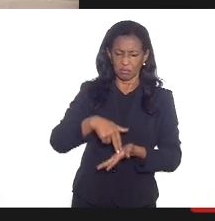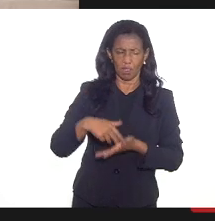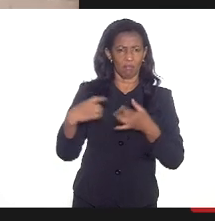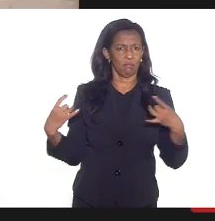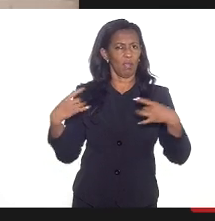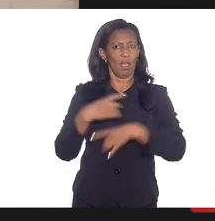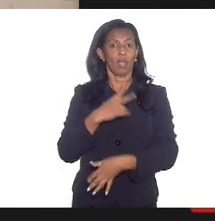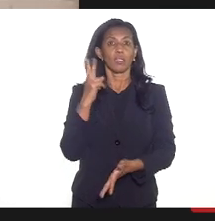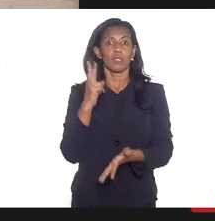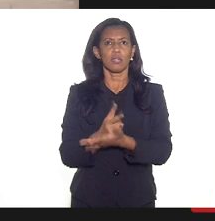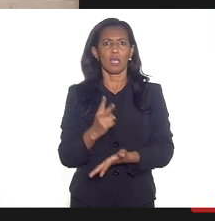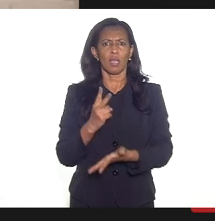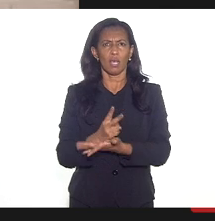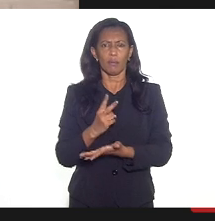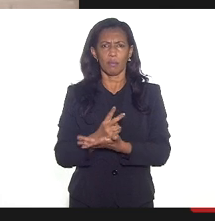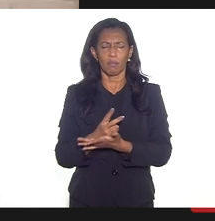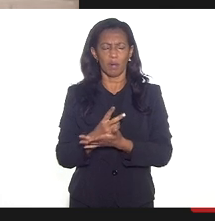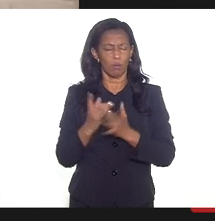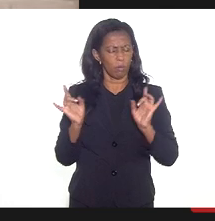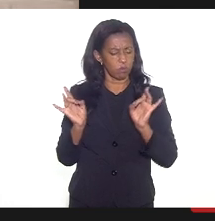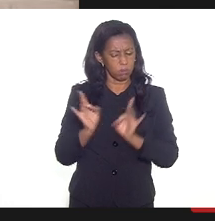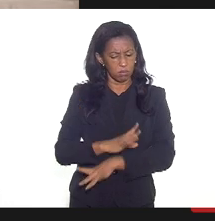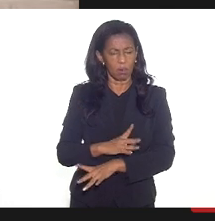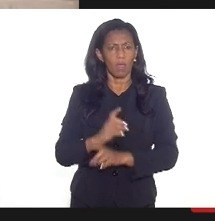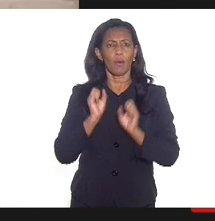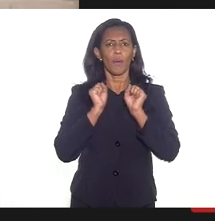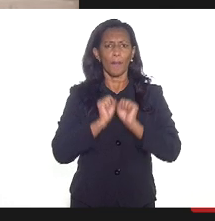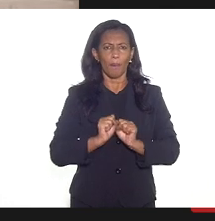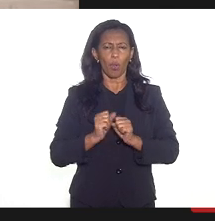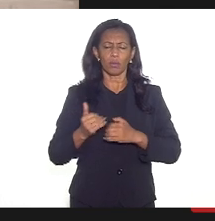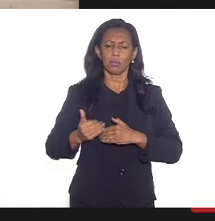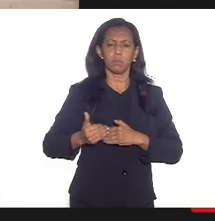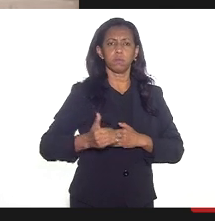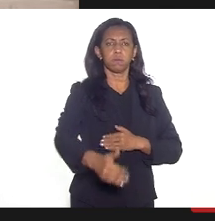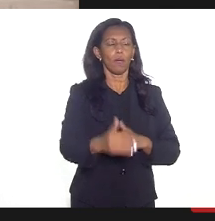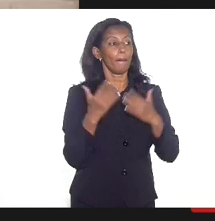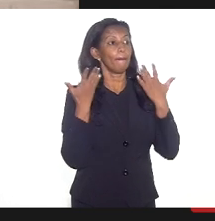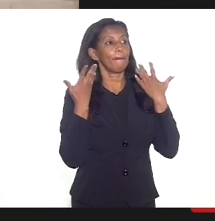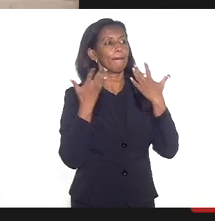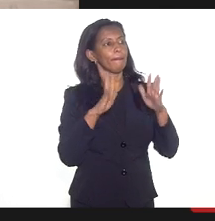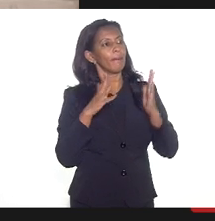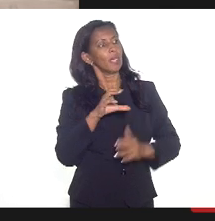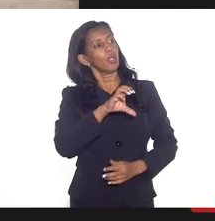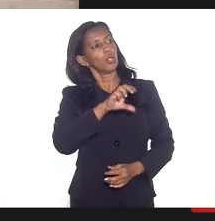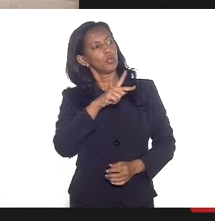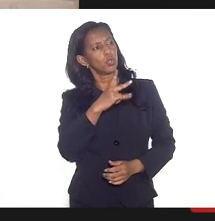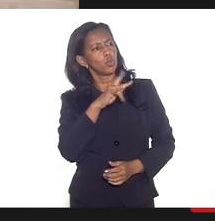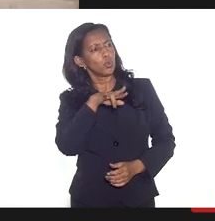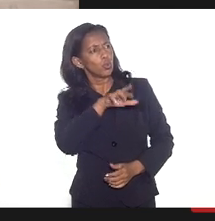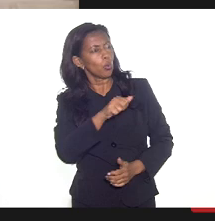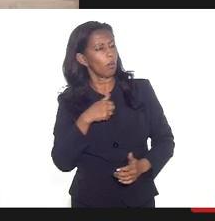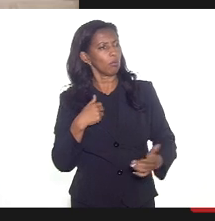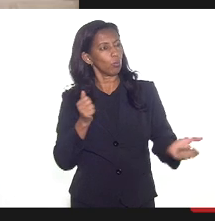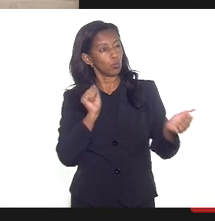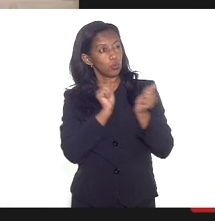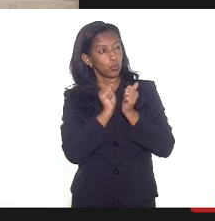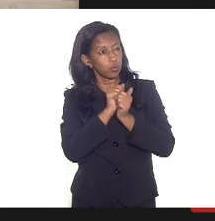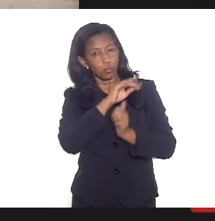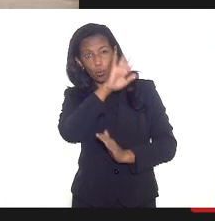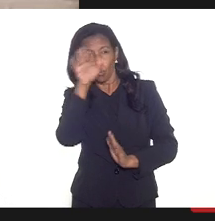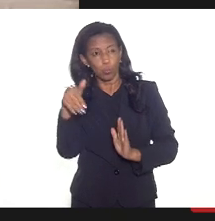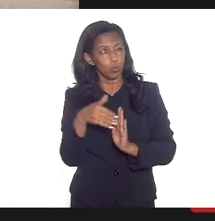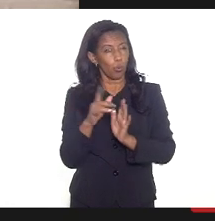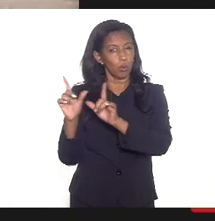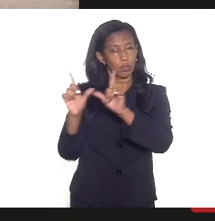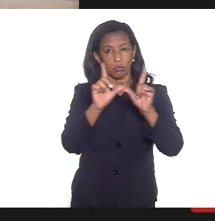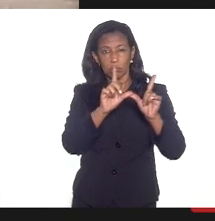disposição sempre para que a gente possa avançar. Parabéns, Xuma. Estamos juntas com todas